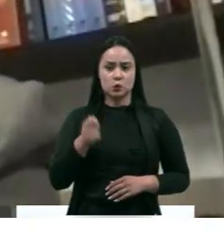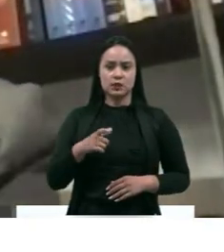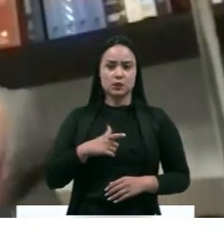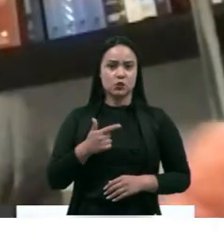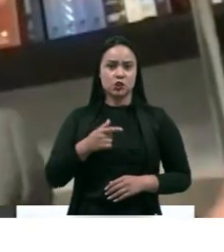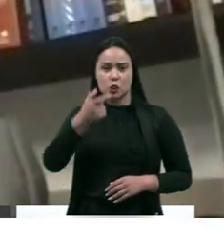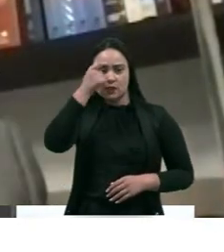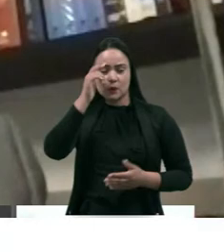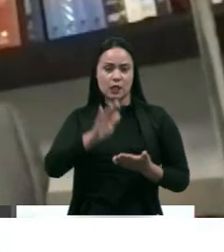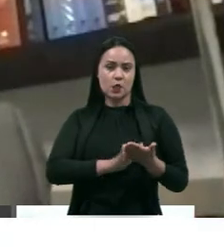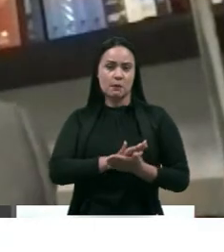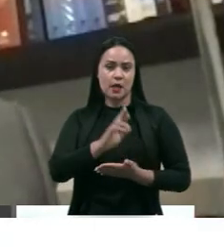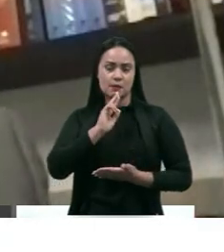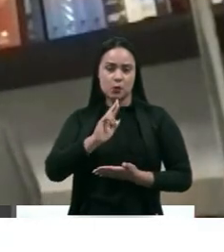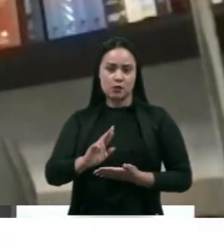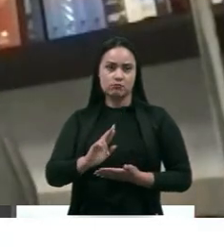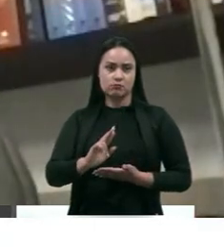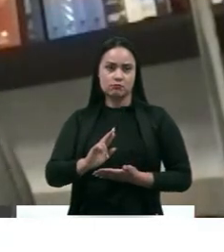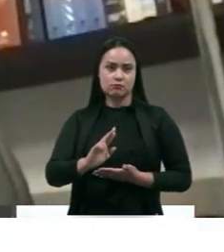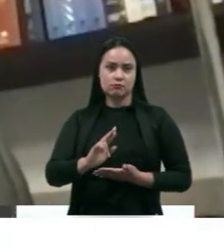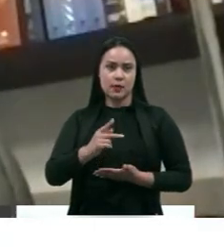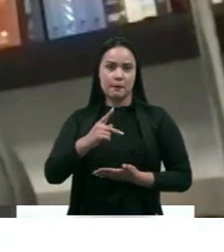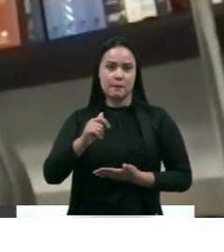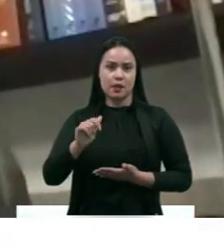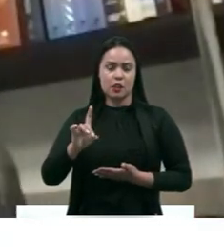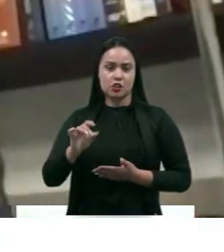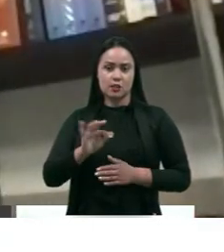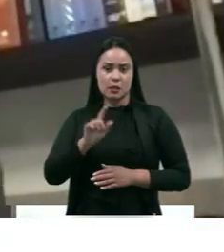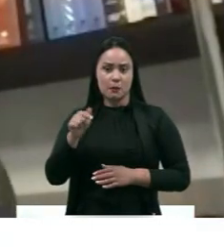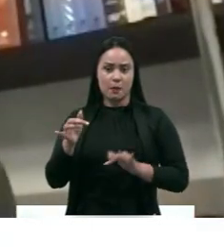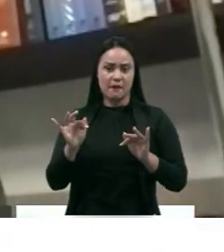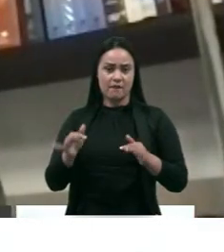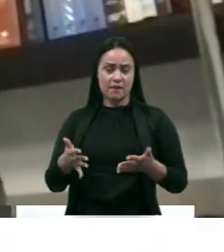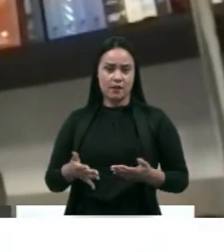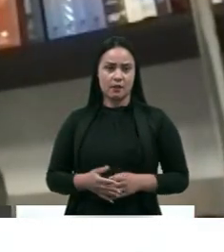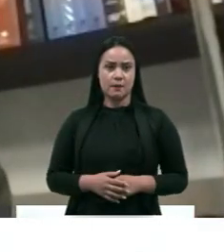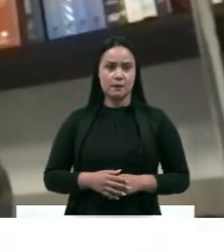de nada, responder a esse padre. Por fim,